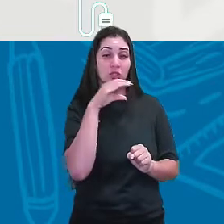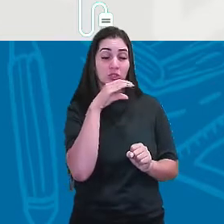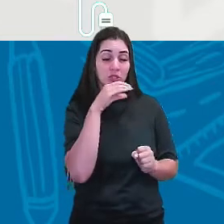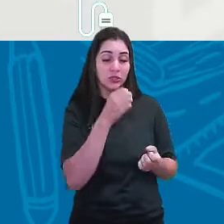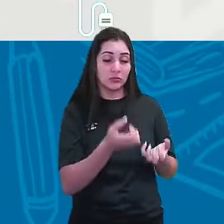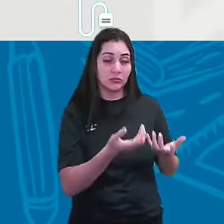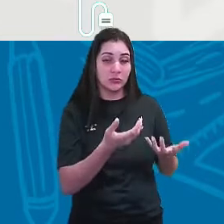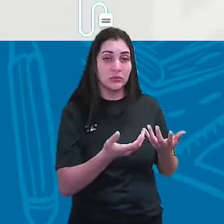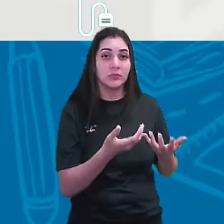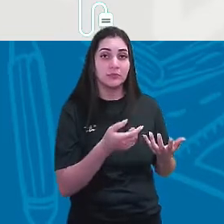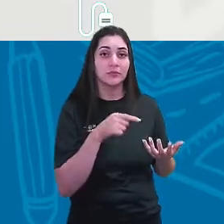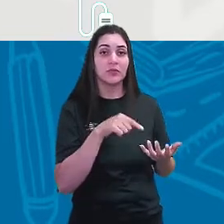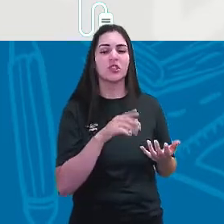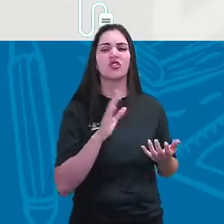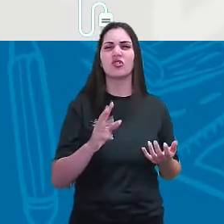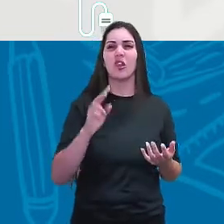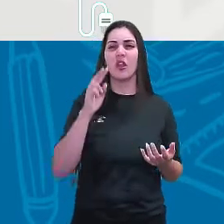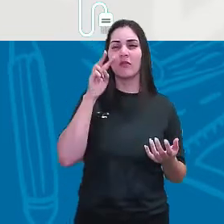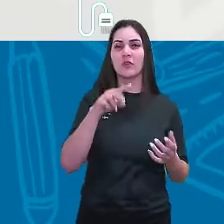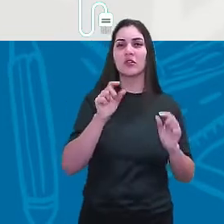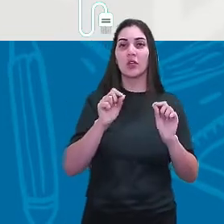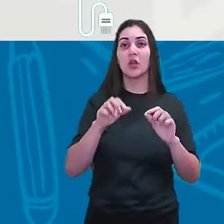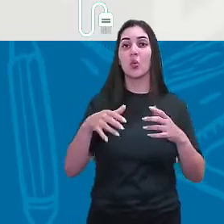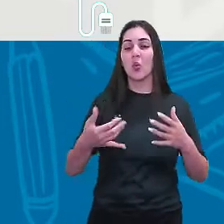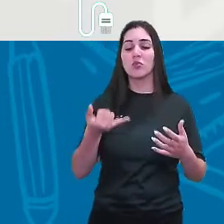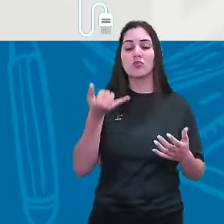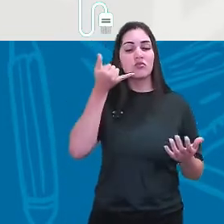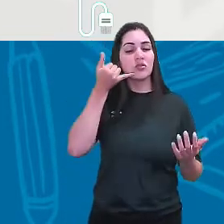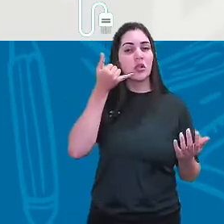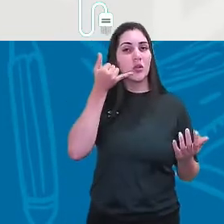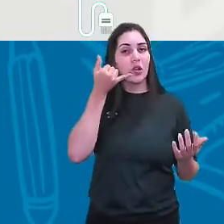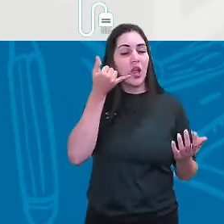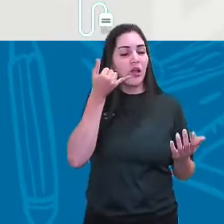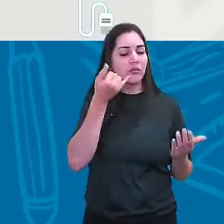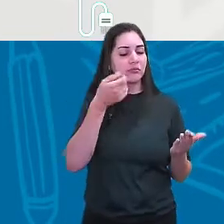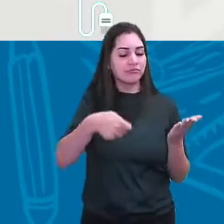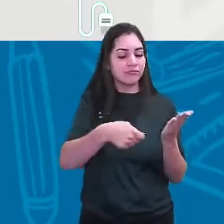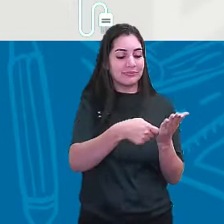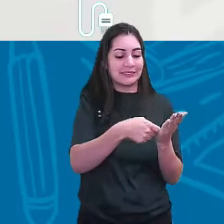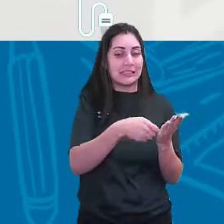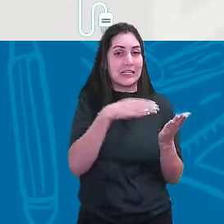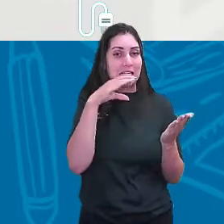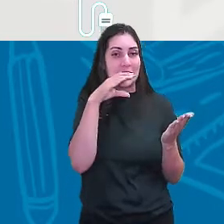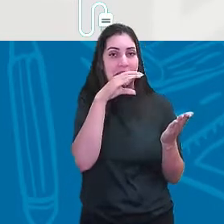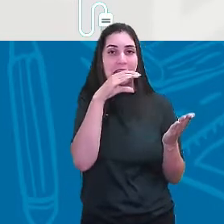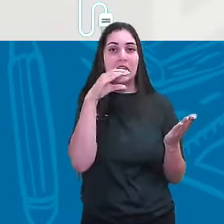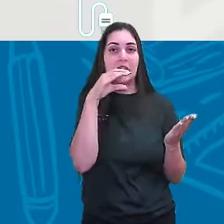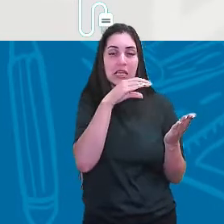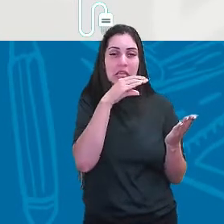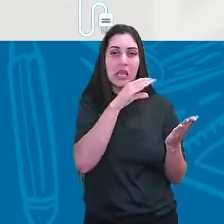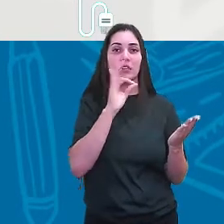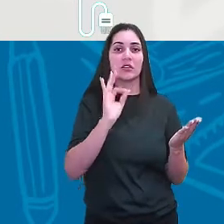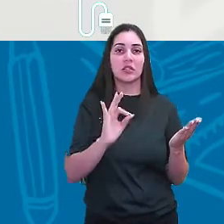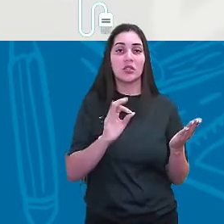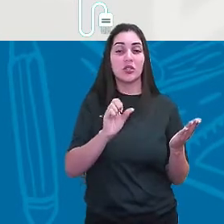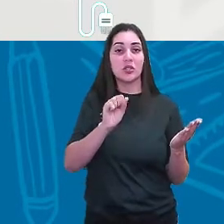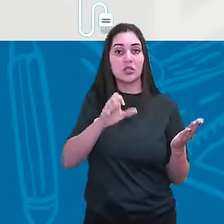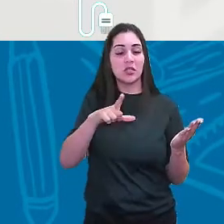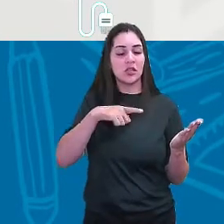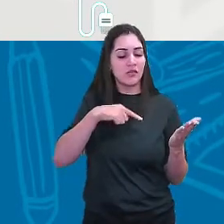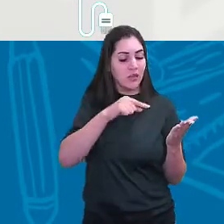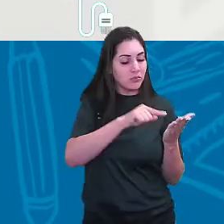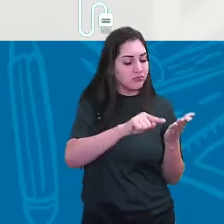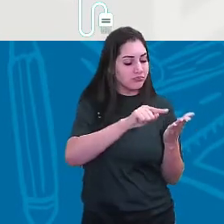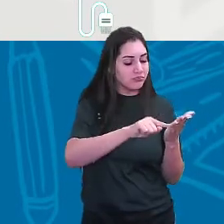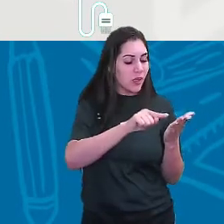Se vocês já observaram, quando o celular está carregando, ele fica bem quente, ele aquece, né? E se você estiver mexendo